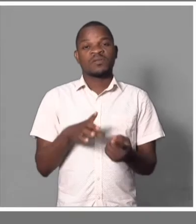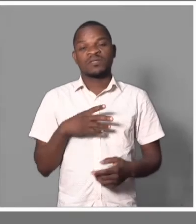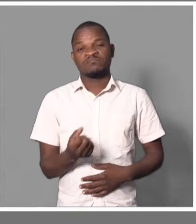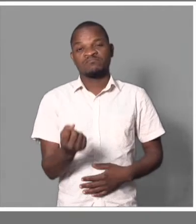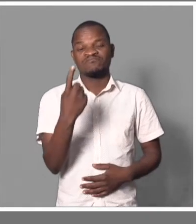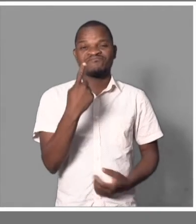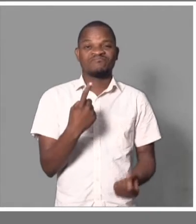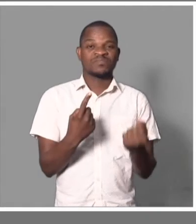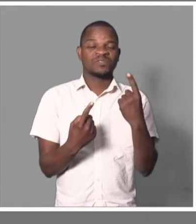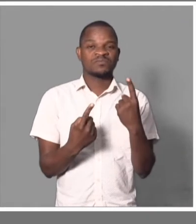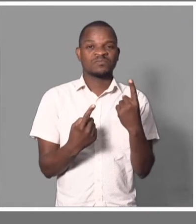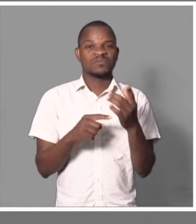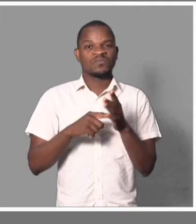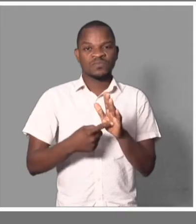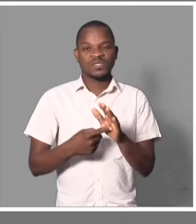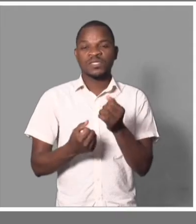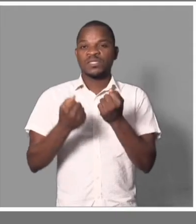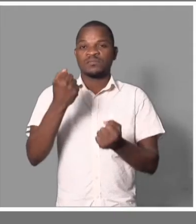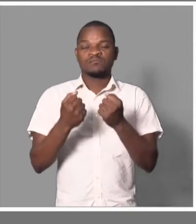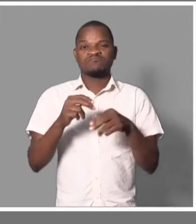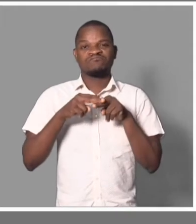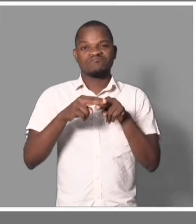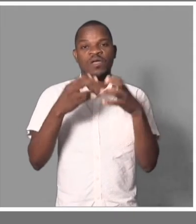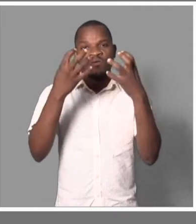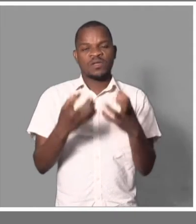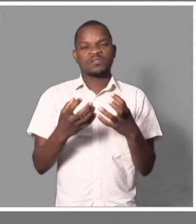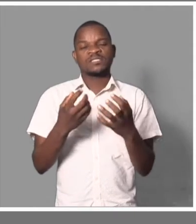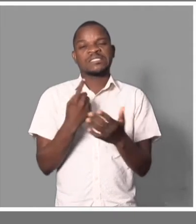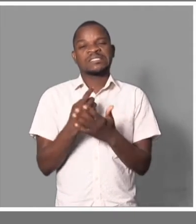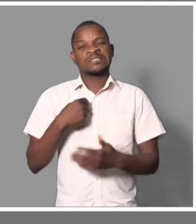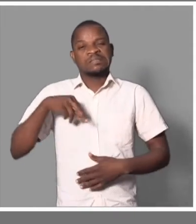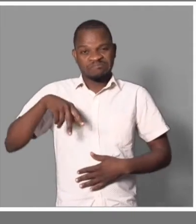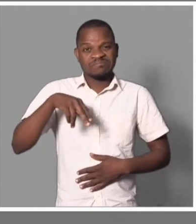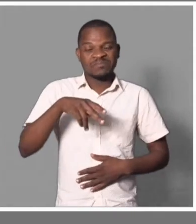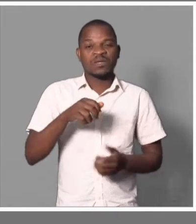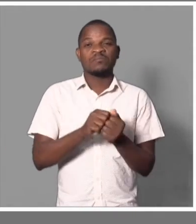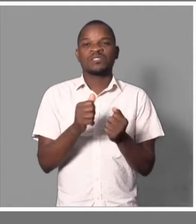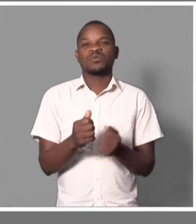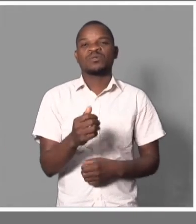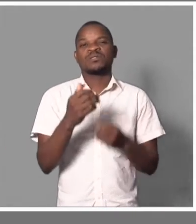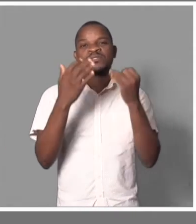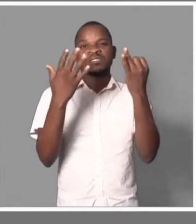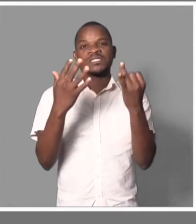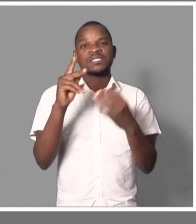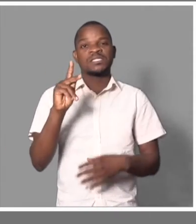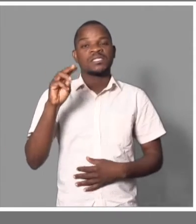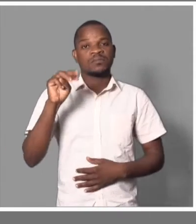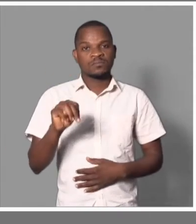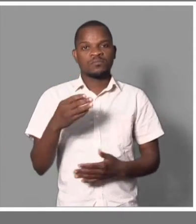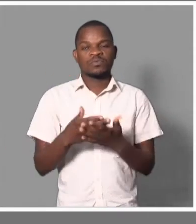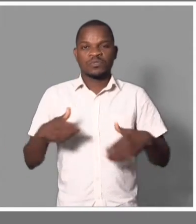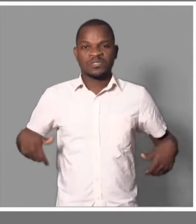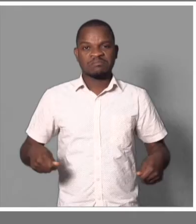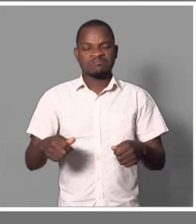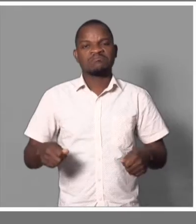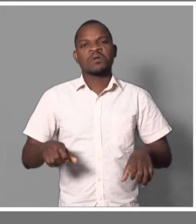As vezes quando não apanho o transporte tem que caminhar a pé, são 7 quilômetros a pé, e por isso mesmo o caderno de roda não